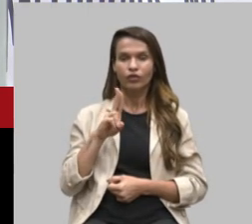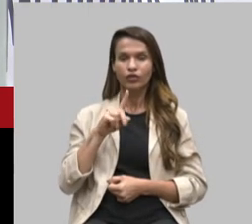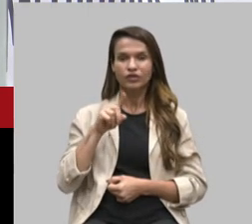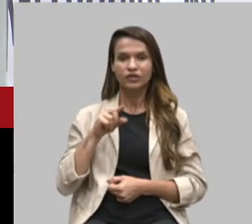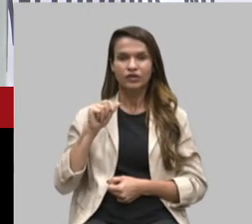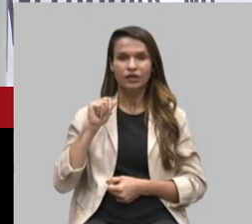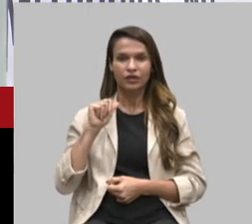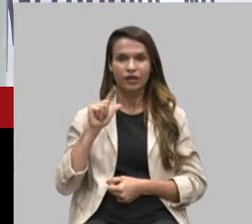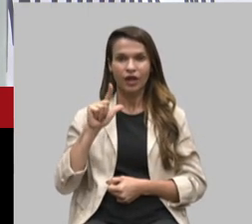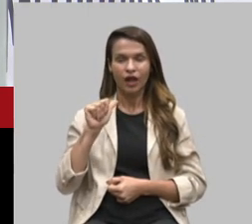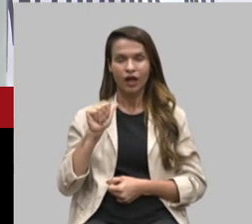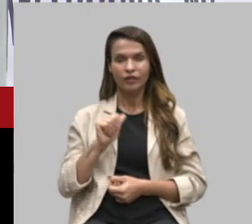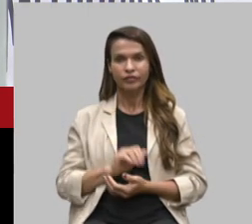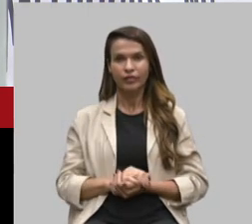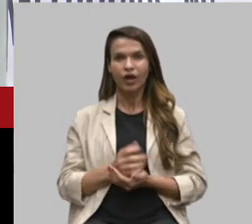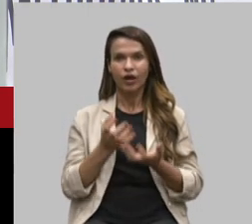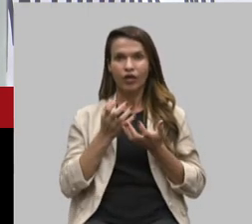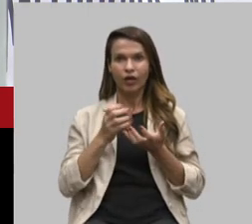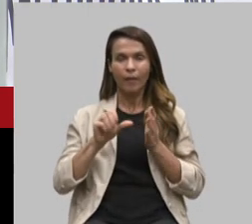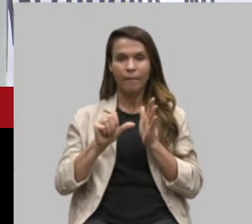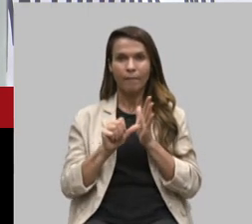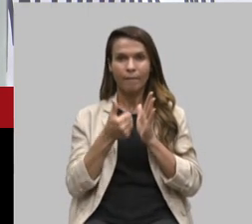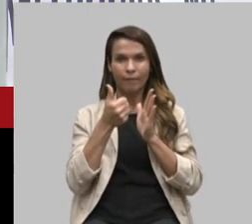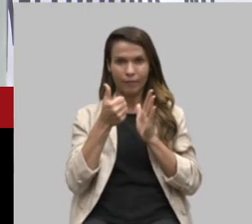eu gostaria de fazer a primeira